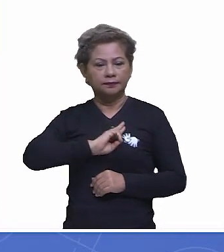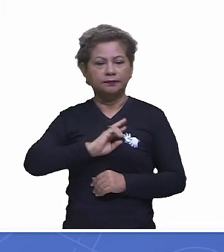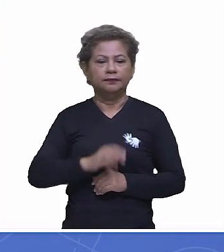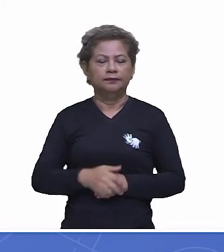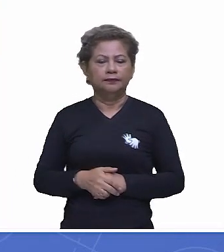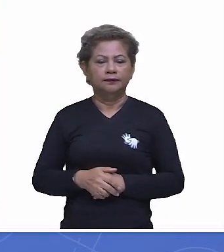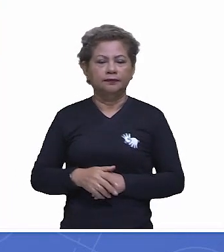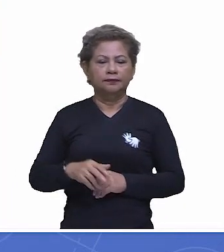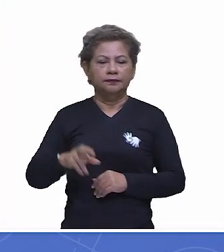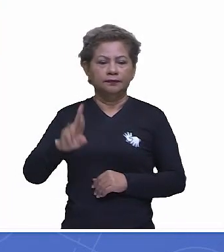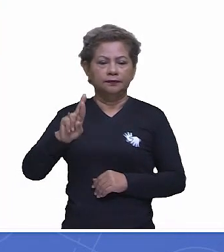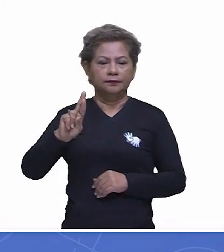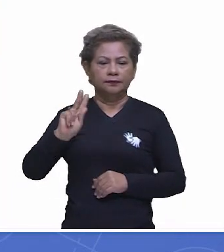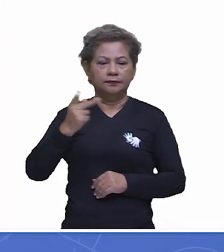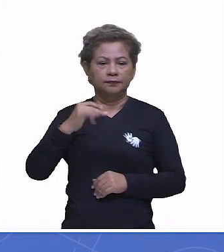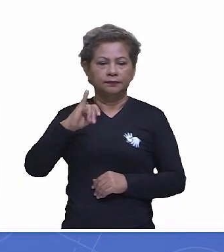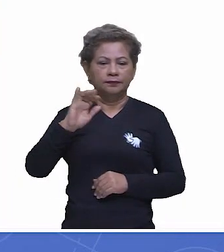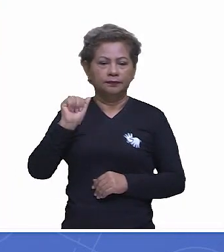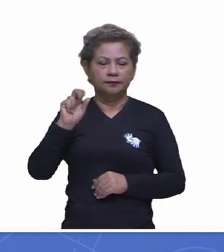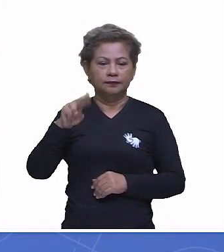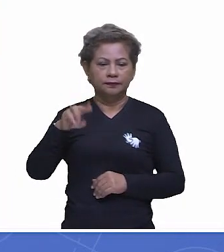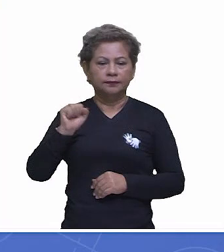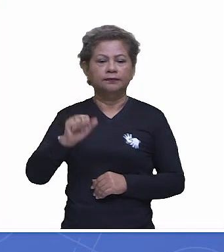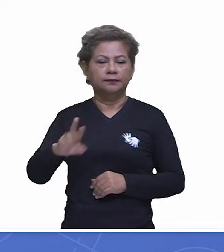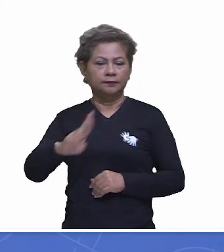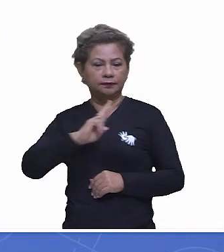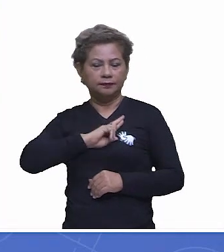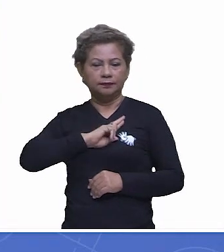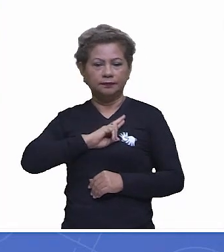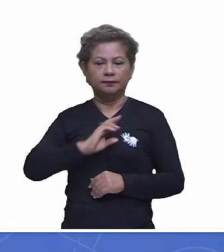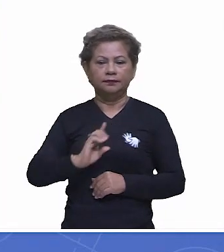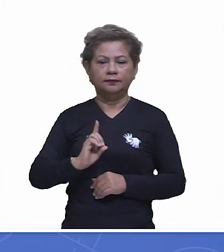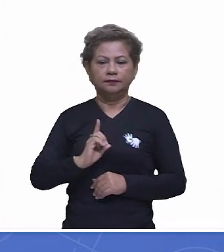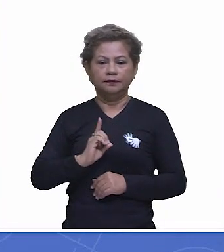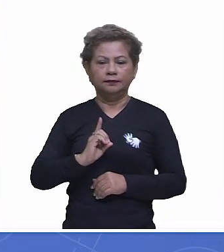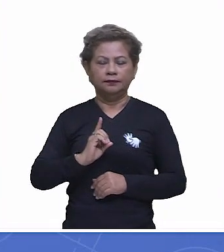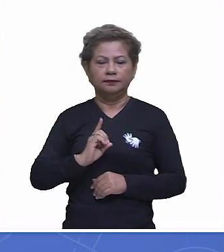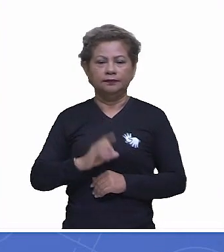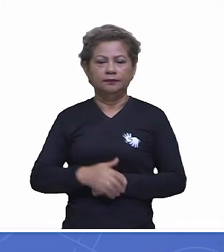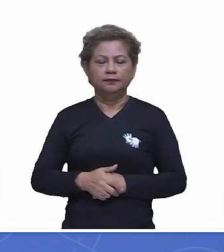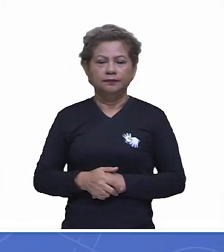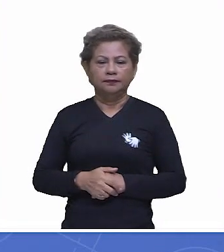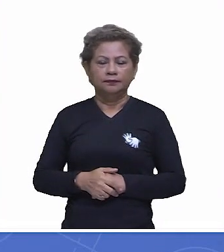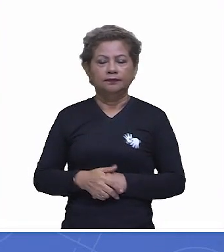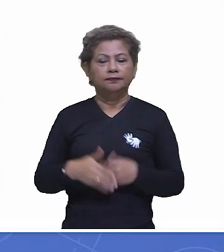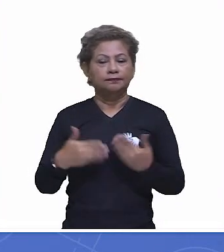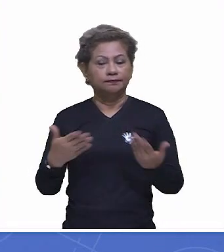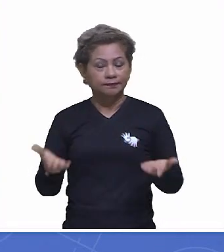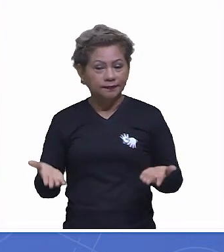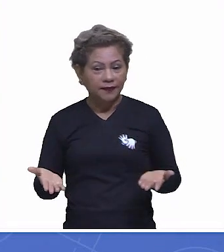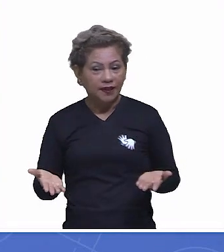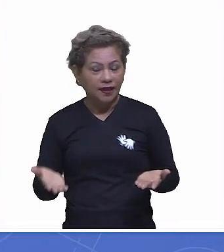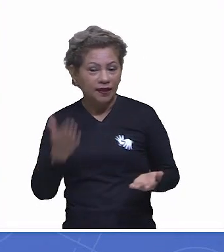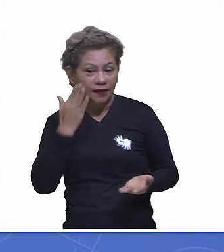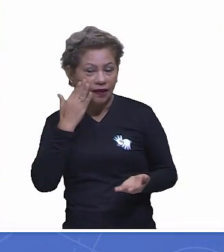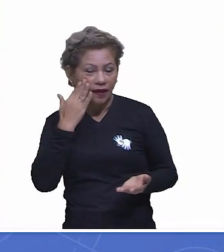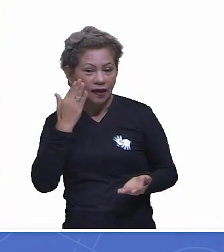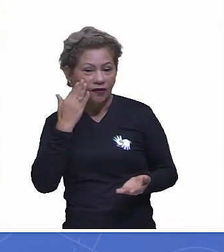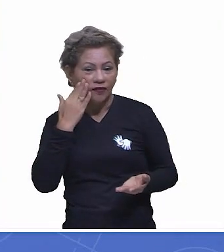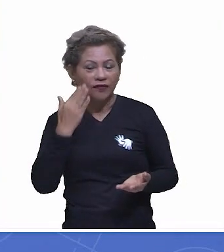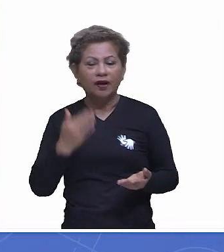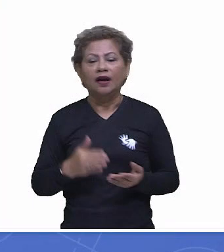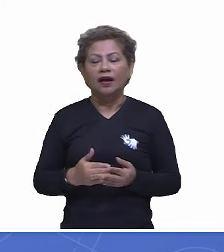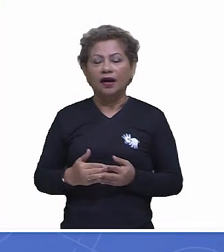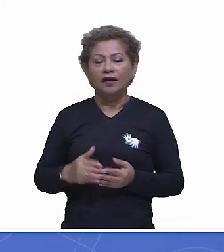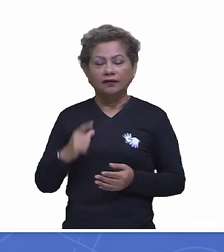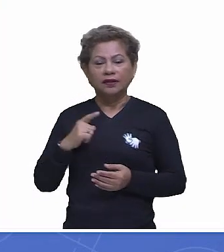O Ryan apostando na letra D. Então, assim, não há um padrão aí com relação às respostas, né? Está variando